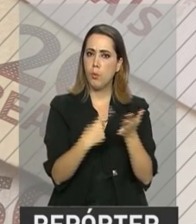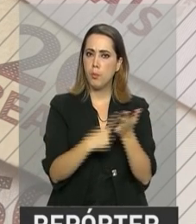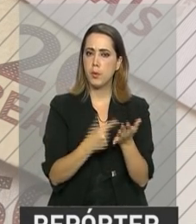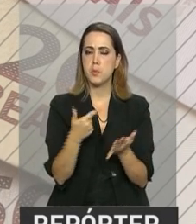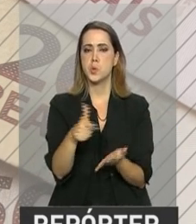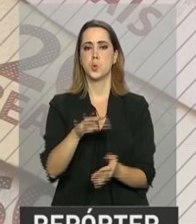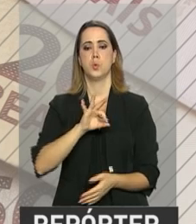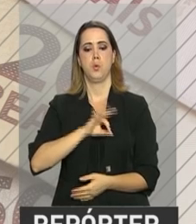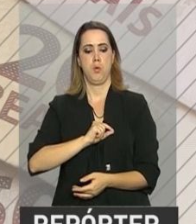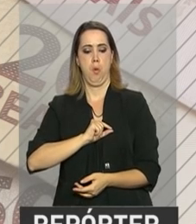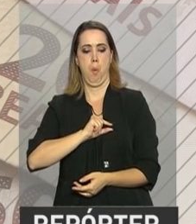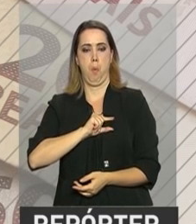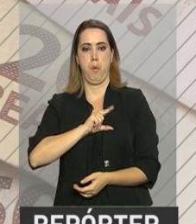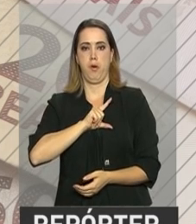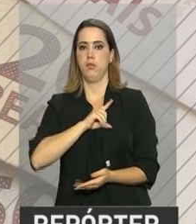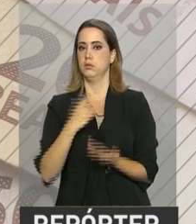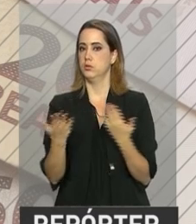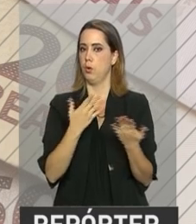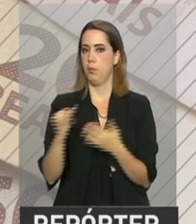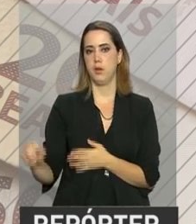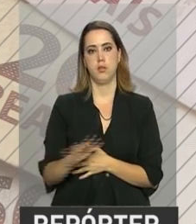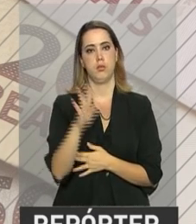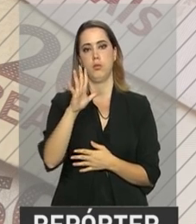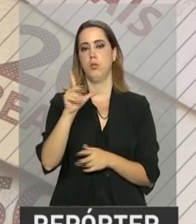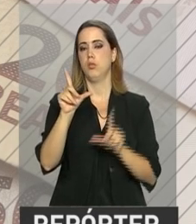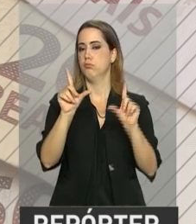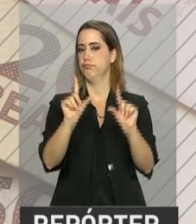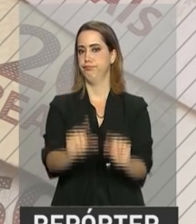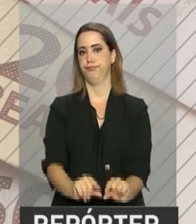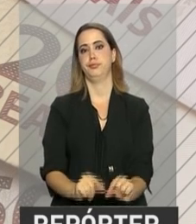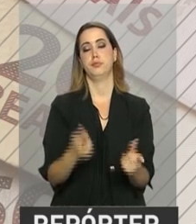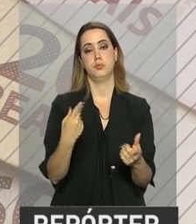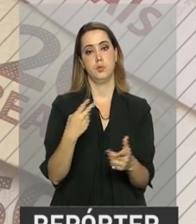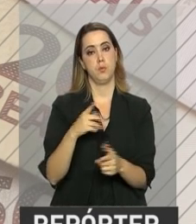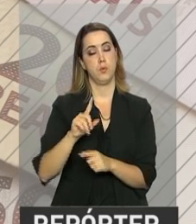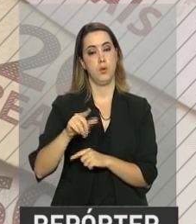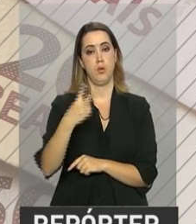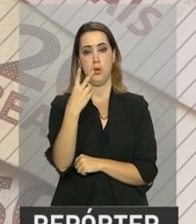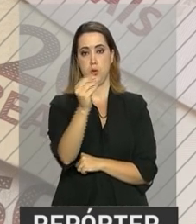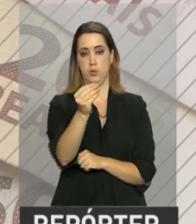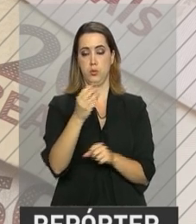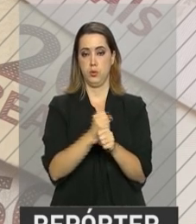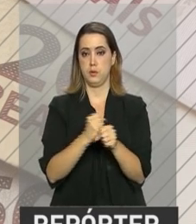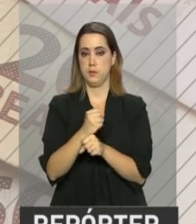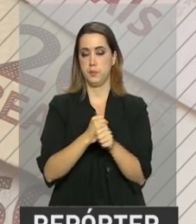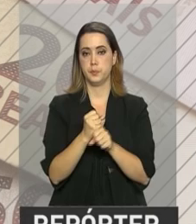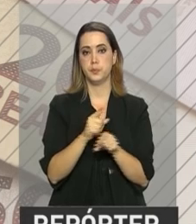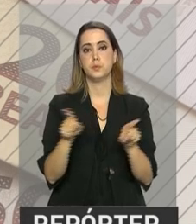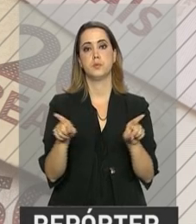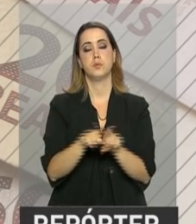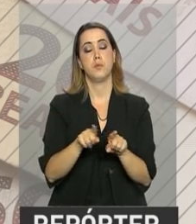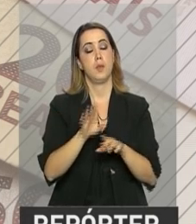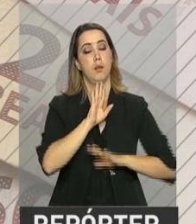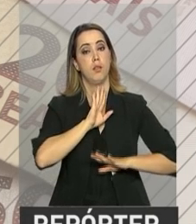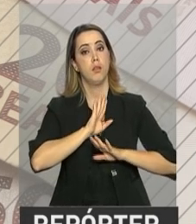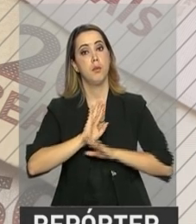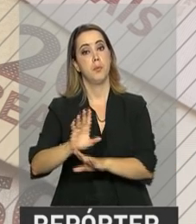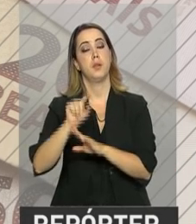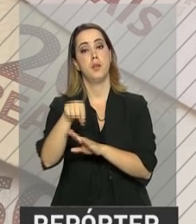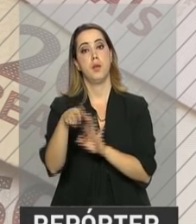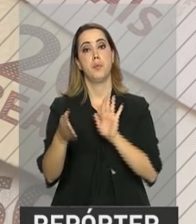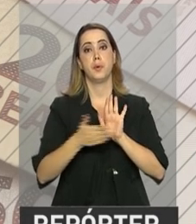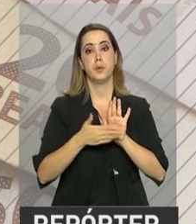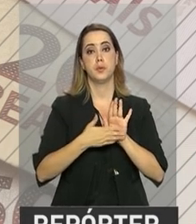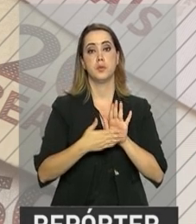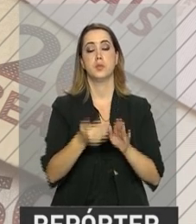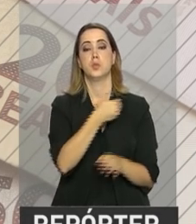salariais e reajustes acima da inflação para o funcionalismo público nos próximos 2 anos. E ainda apoiar a proposta do